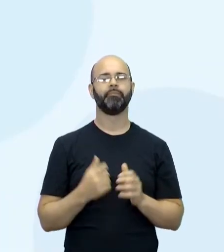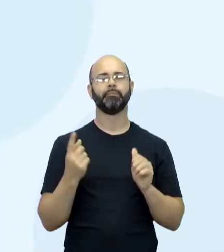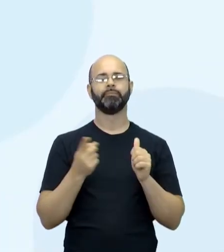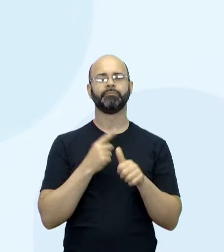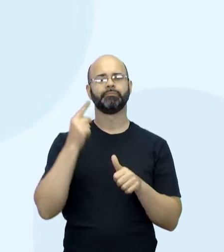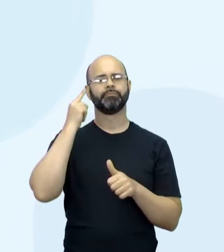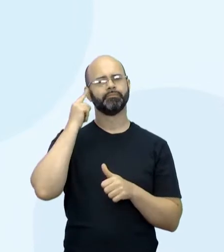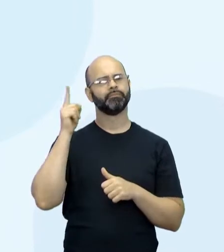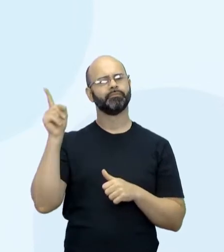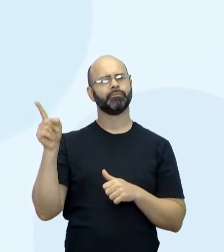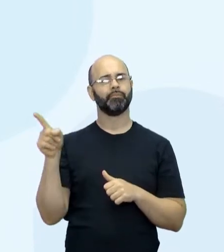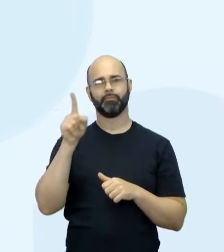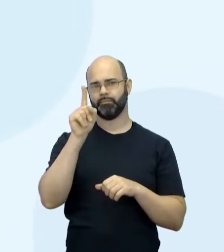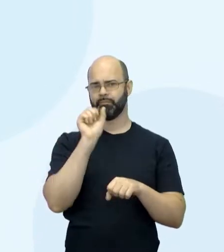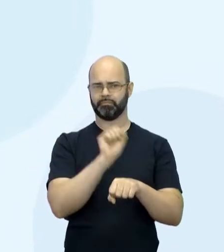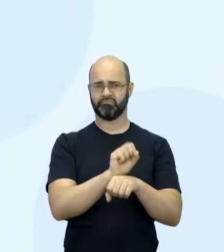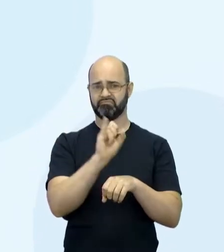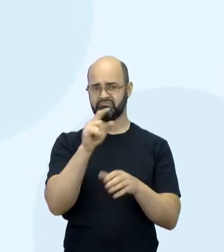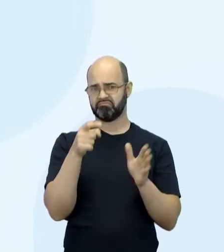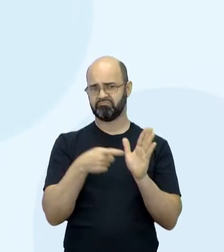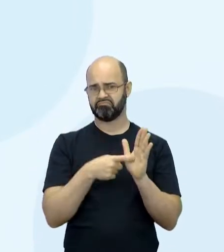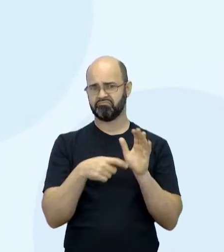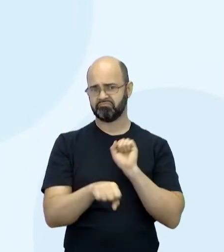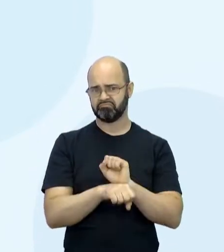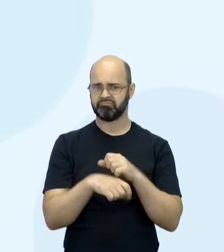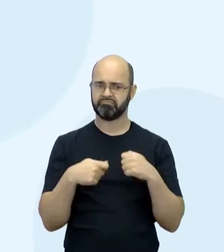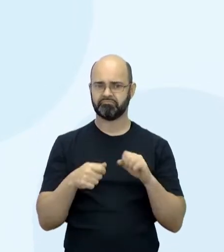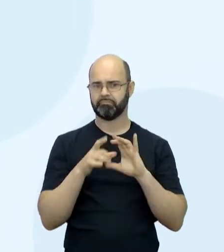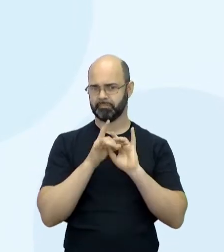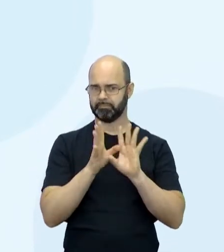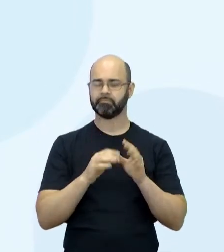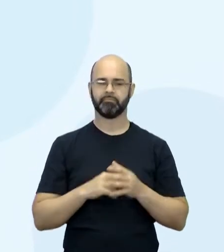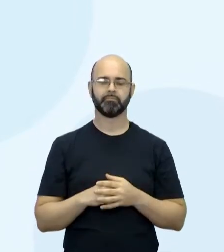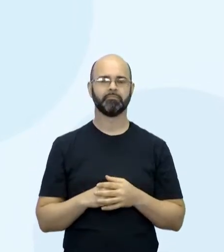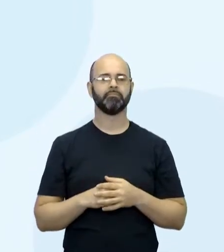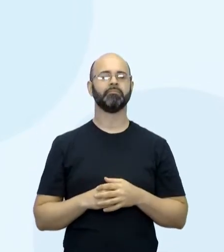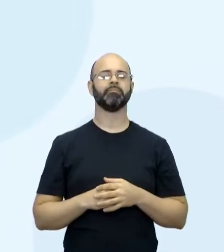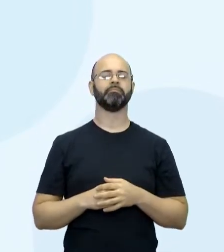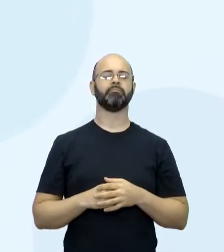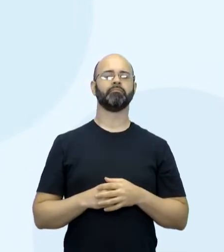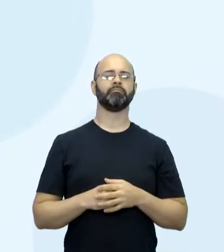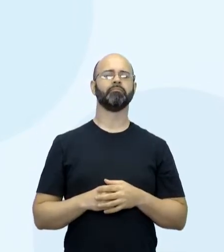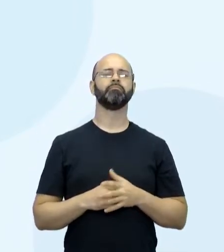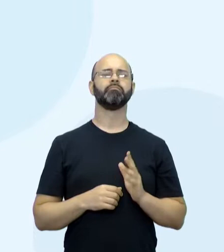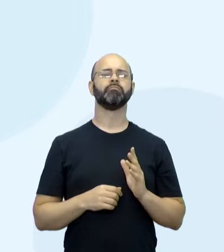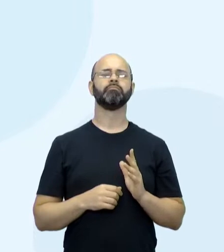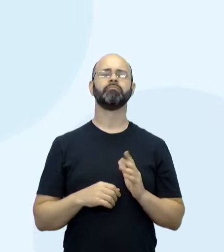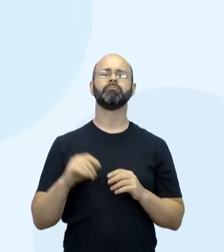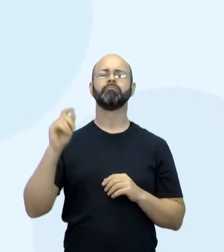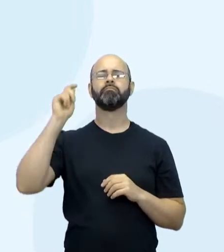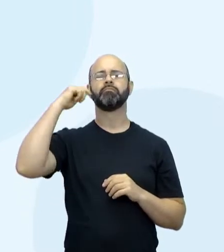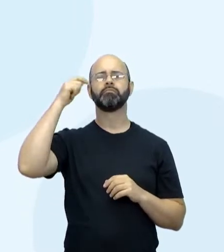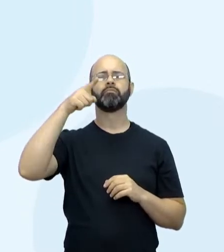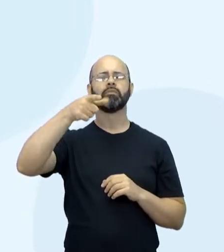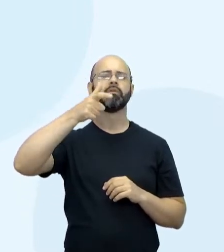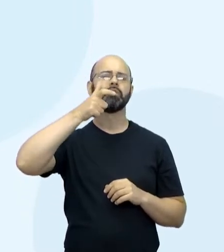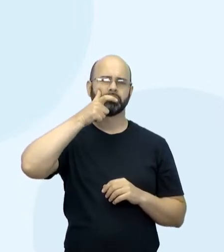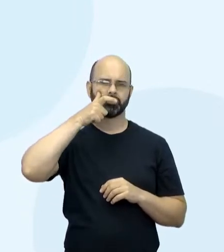comigo. Pausa sempre que você achar necessário, tá bom? E vem comigo. De onde são os filmes que